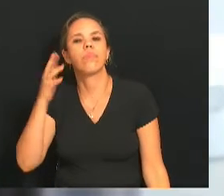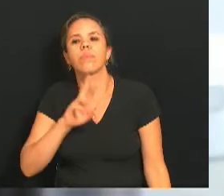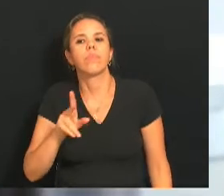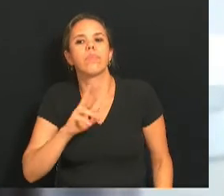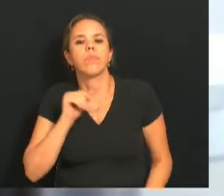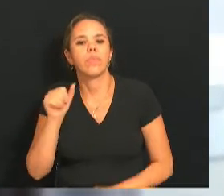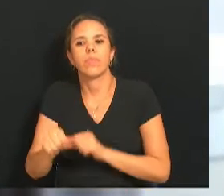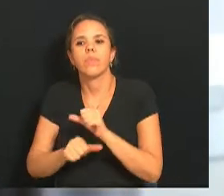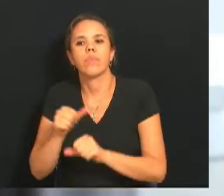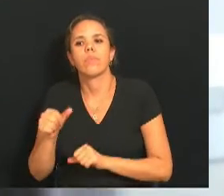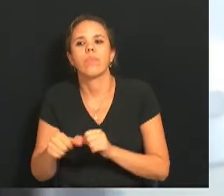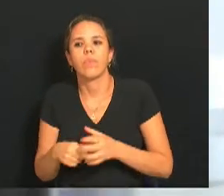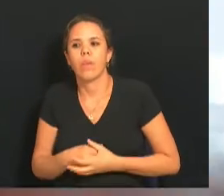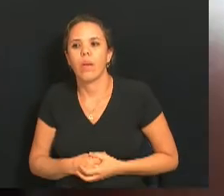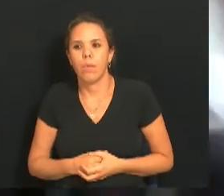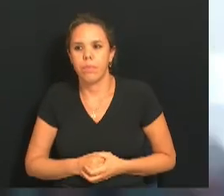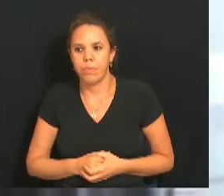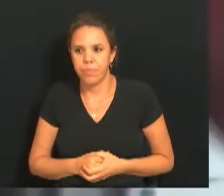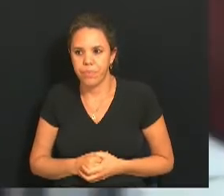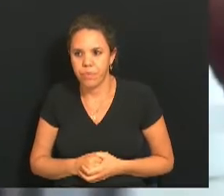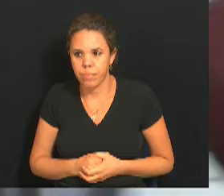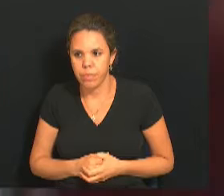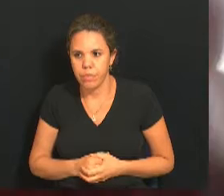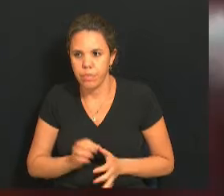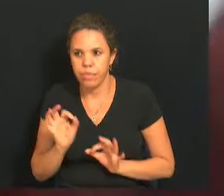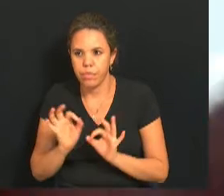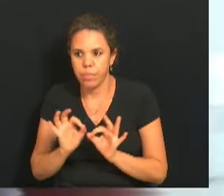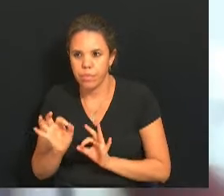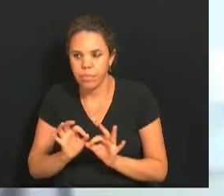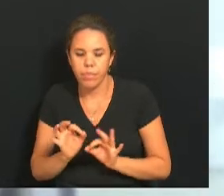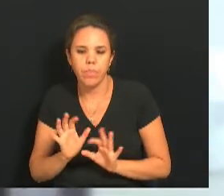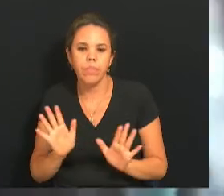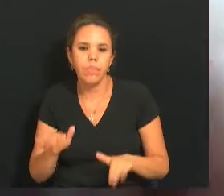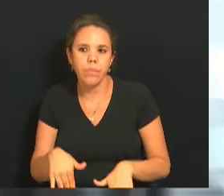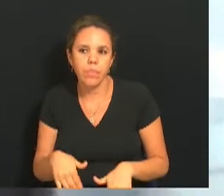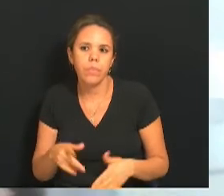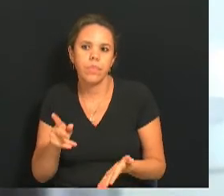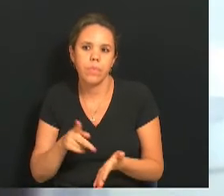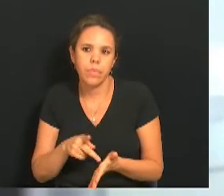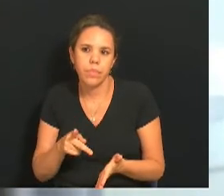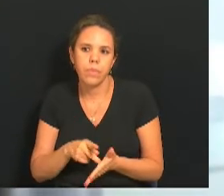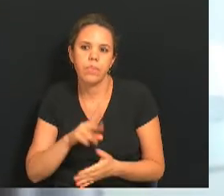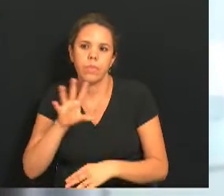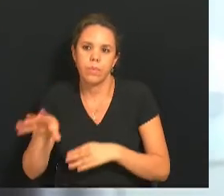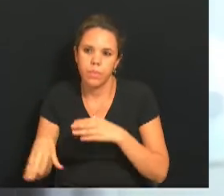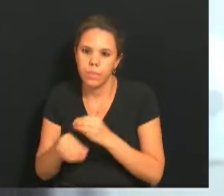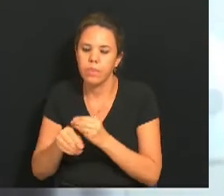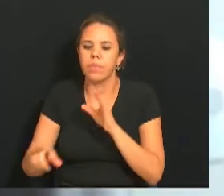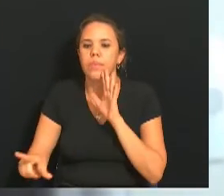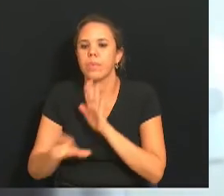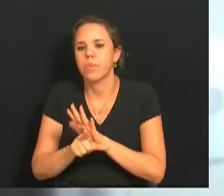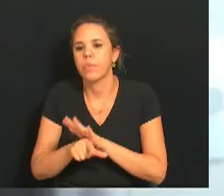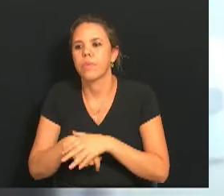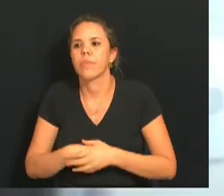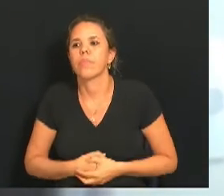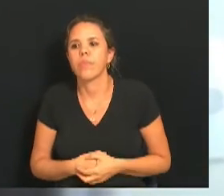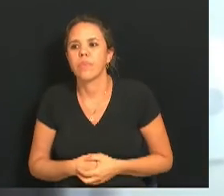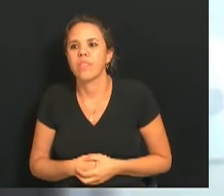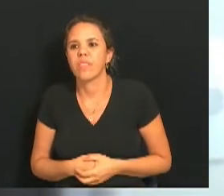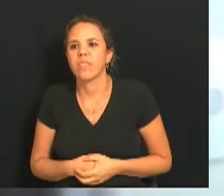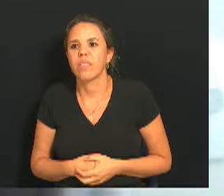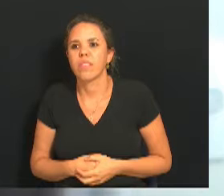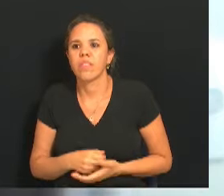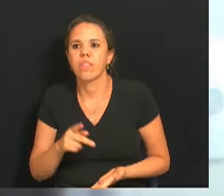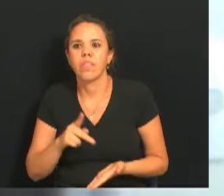alteração da formatação, nem nada, mas era, na verdade, de incluí-lo na lei, né? Então, na verdade, nem